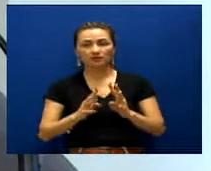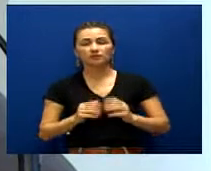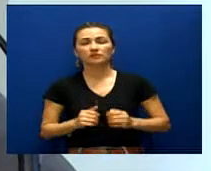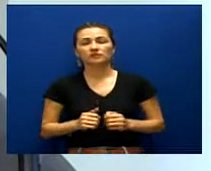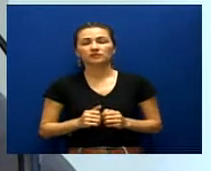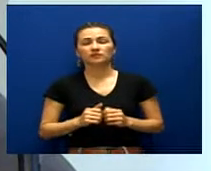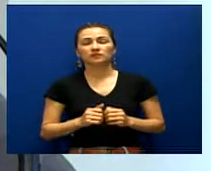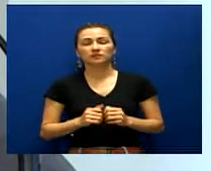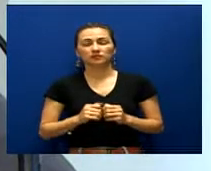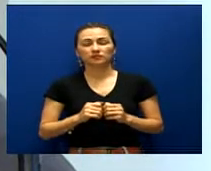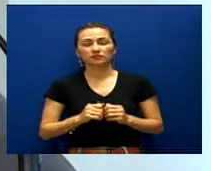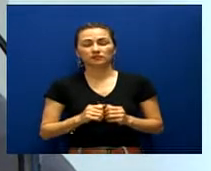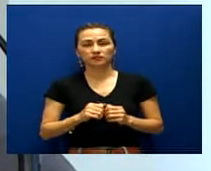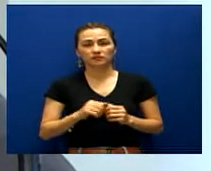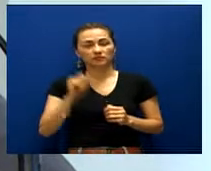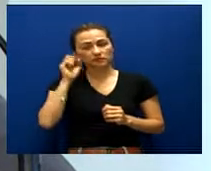das